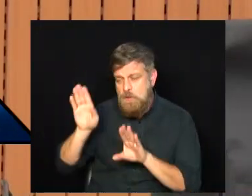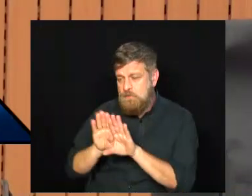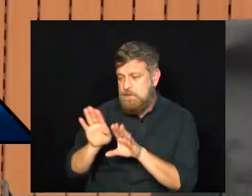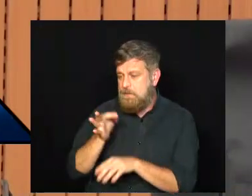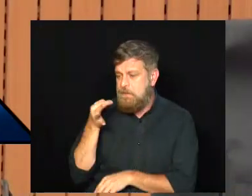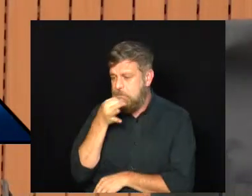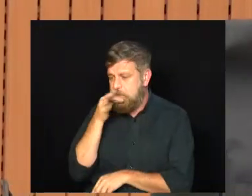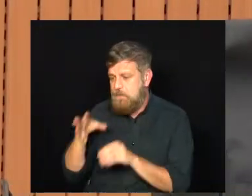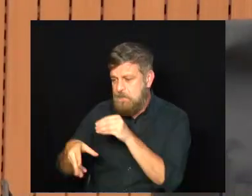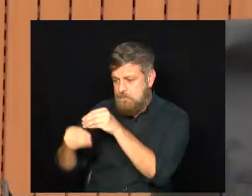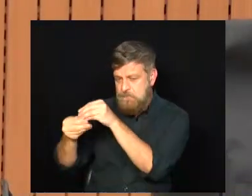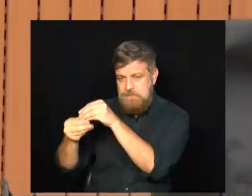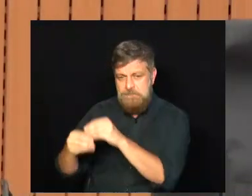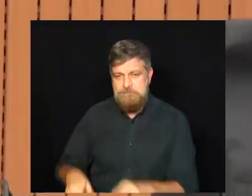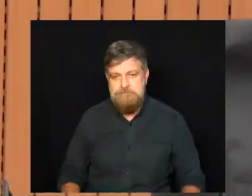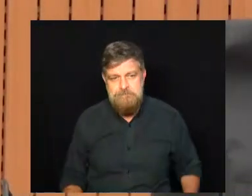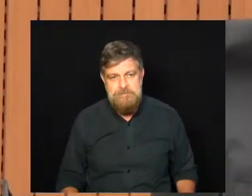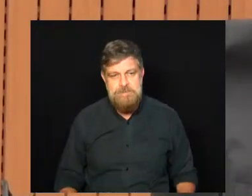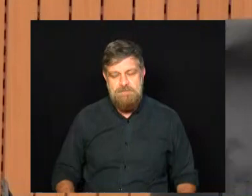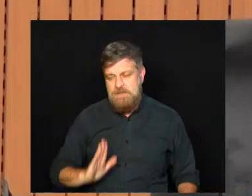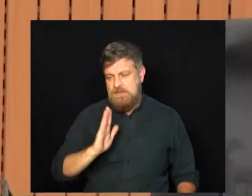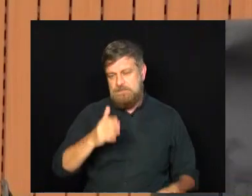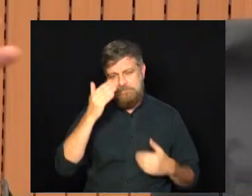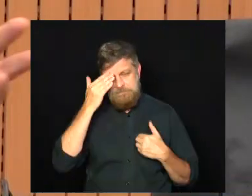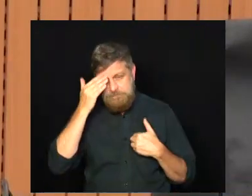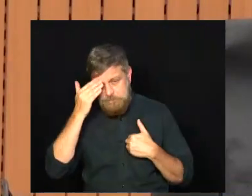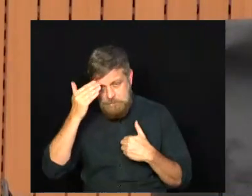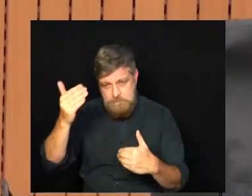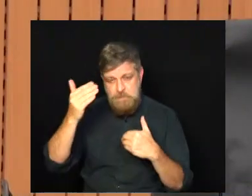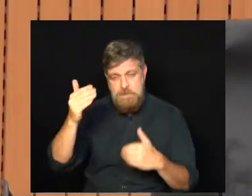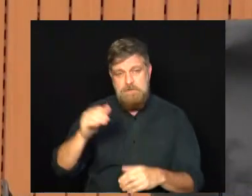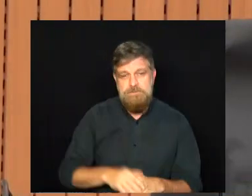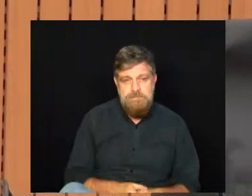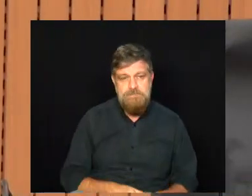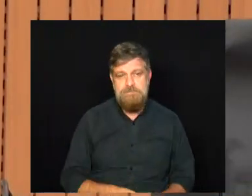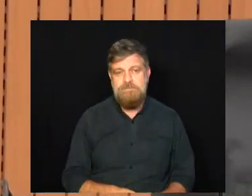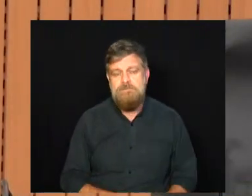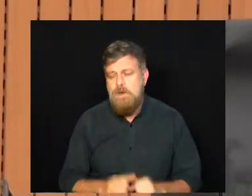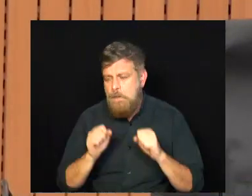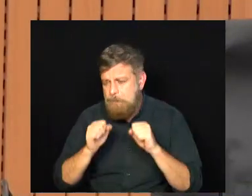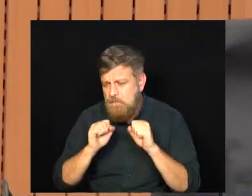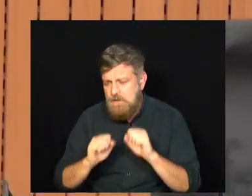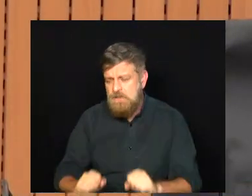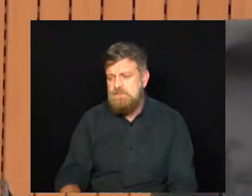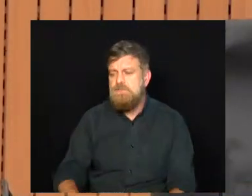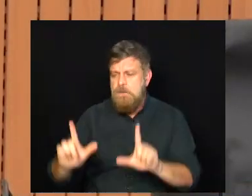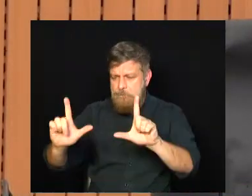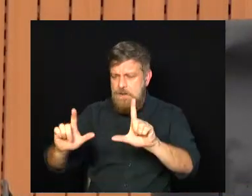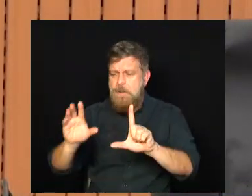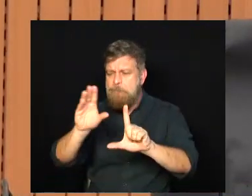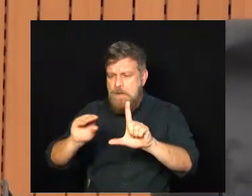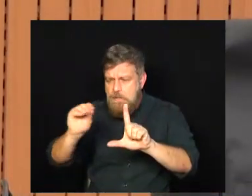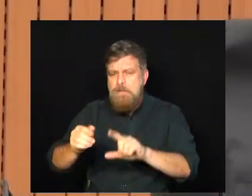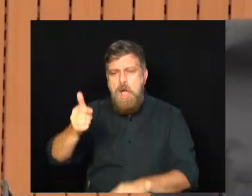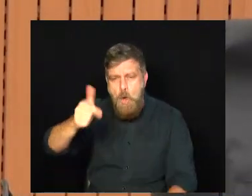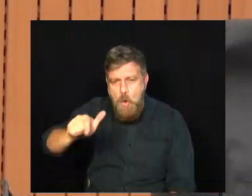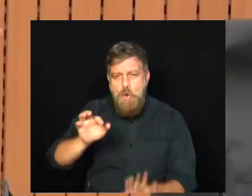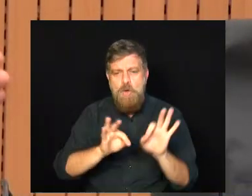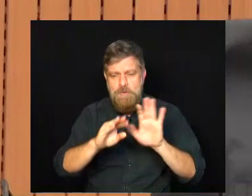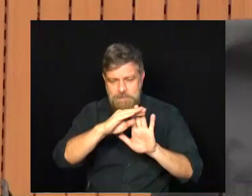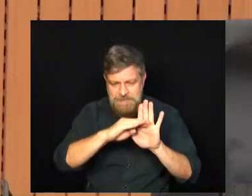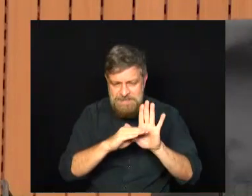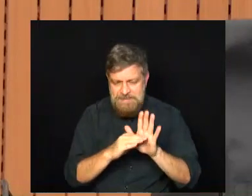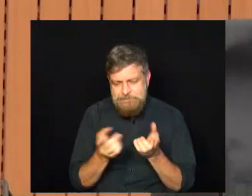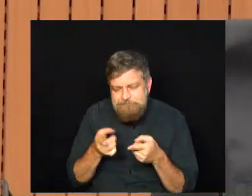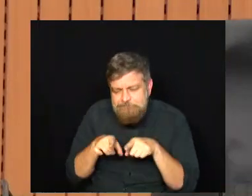as considerações finais e desde já agradeço e com certeza a senhora fará parte de outras reuniões e de projetos nossos,